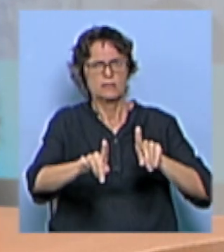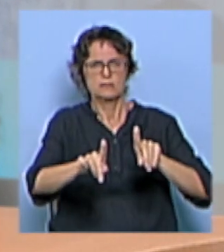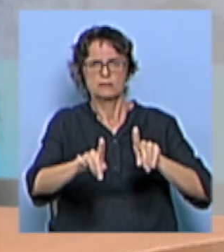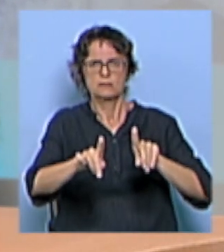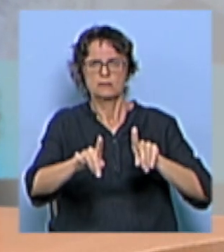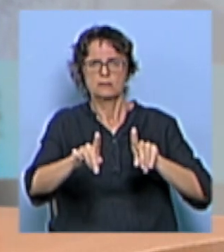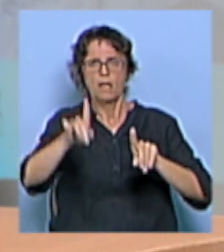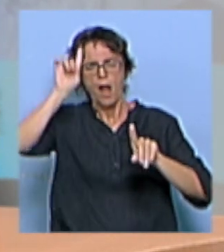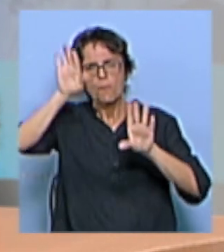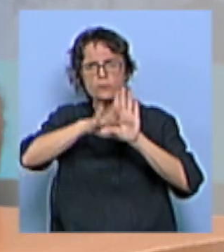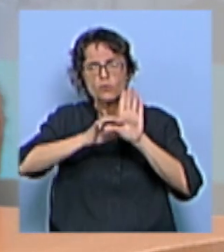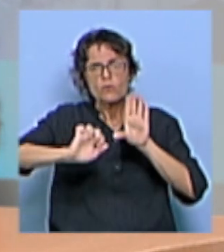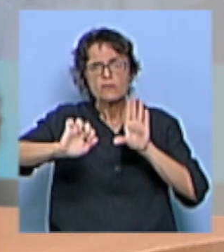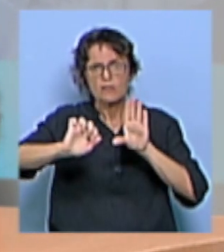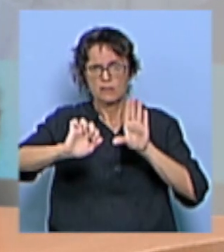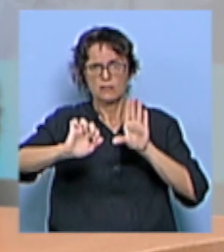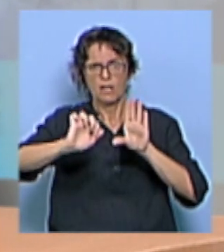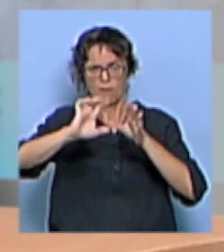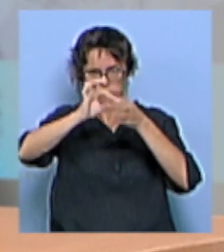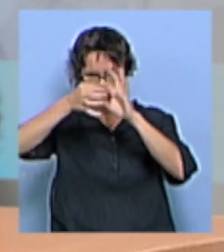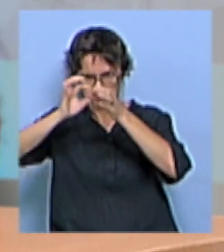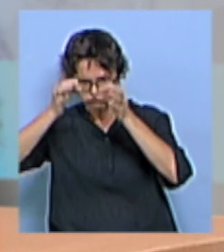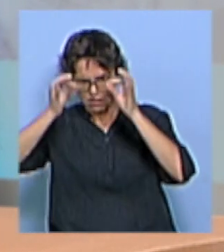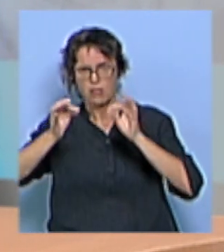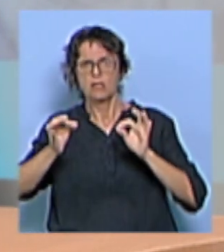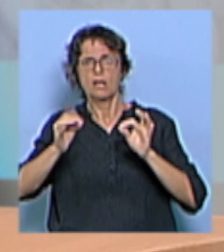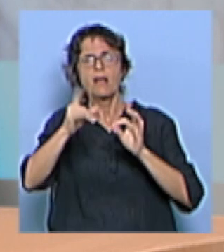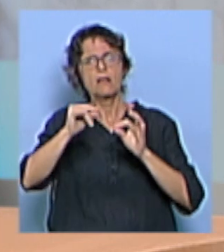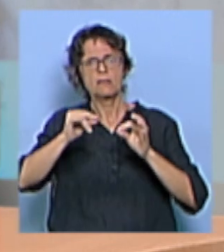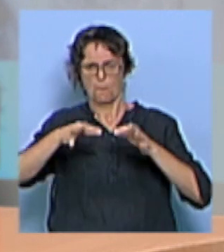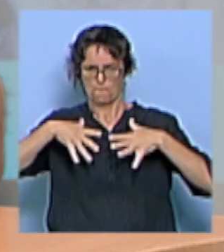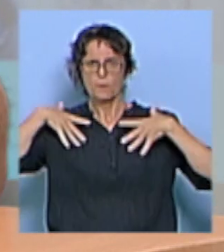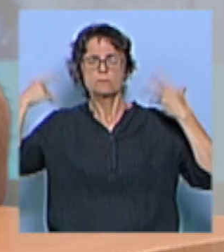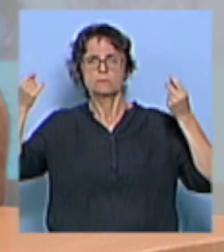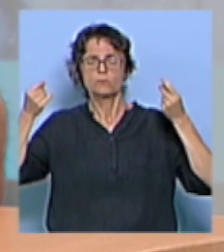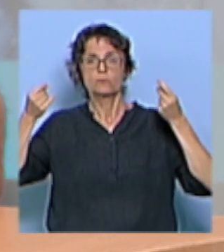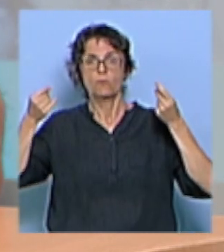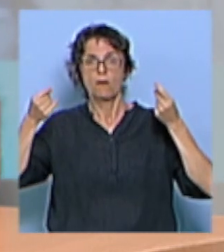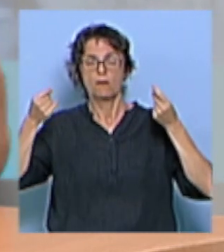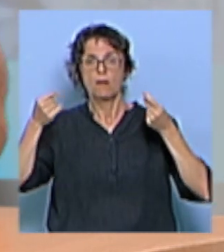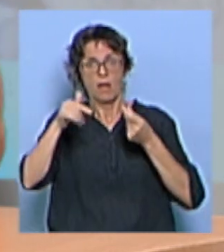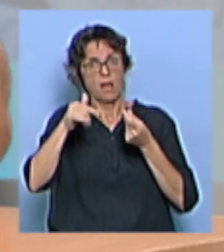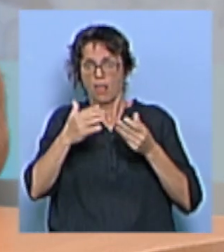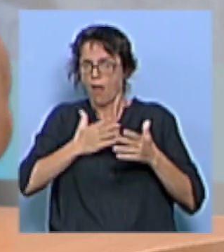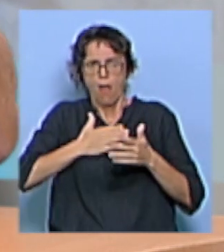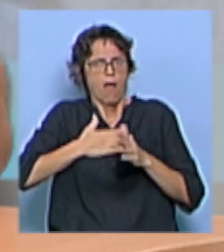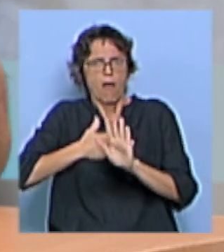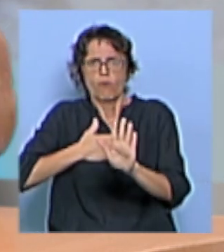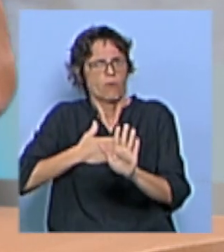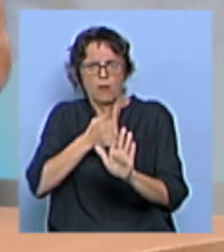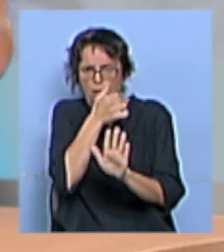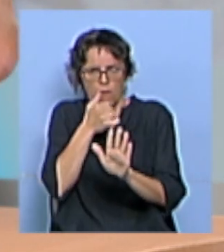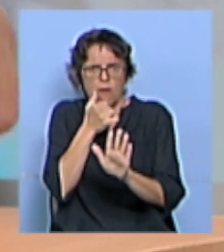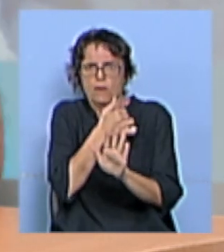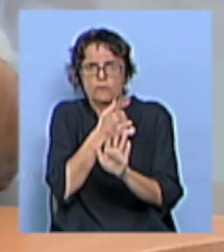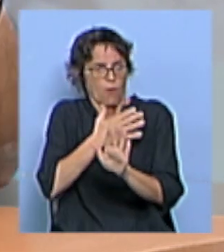são. E também, do ponto de vista mental e espiritual, não era masoquista. Jesus não quis a morte, isto